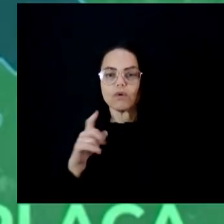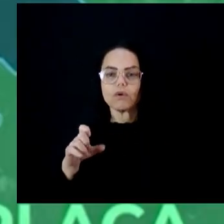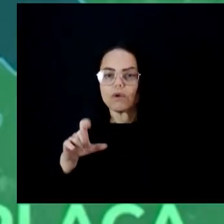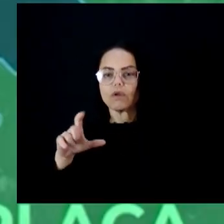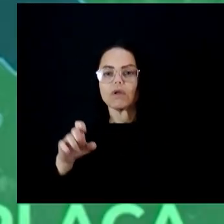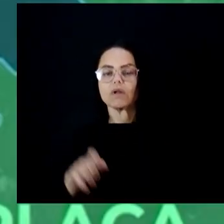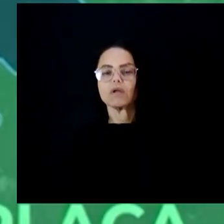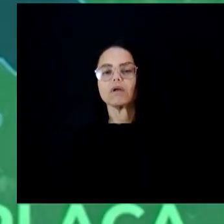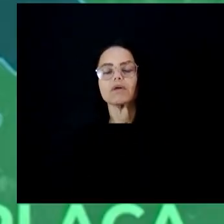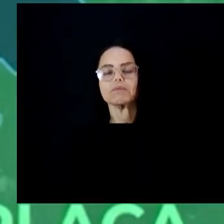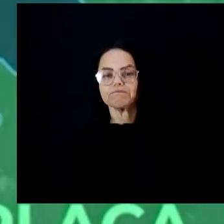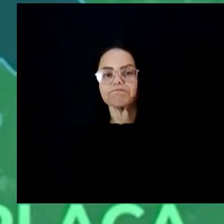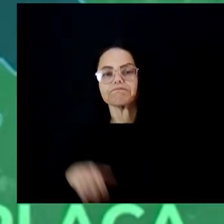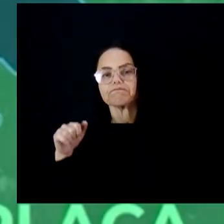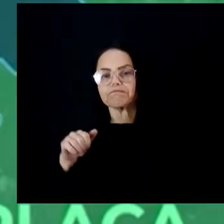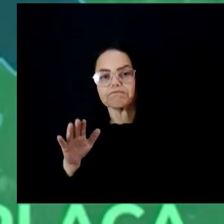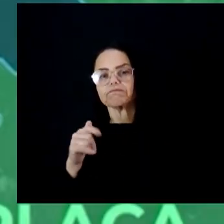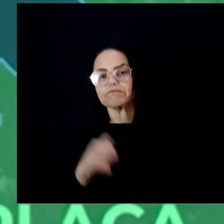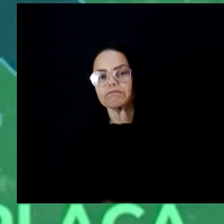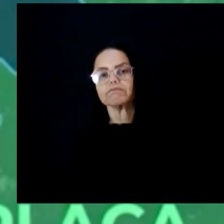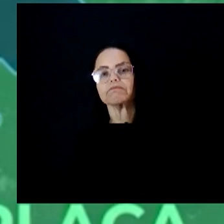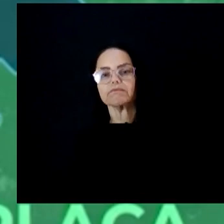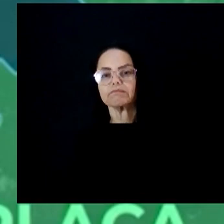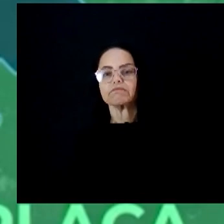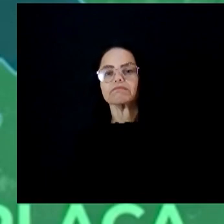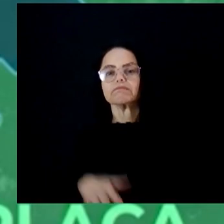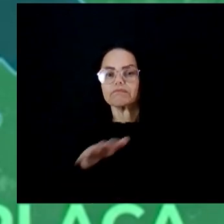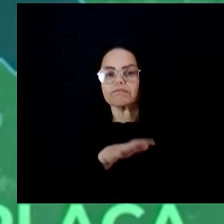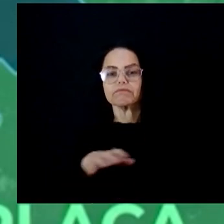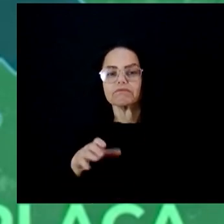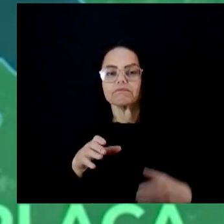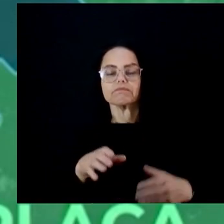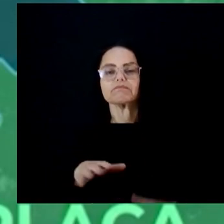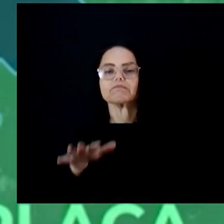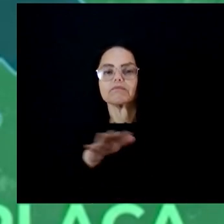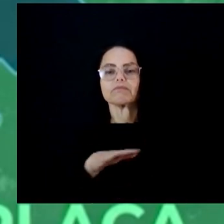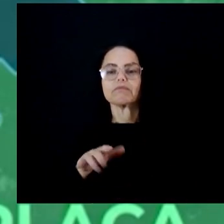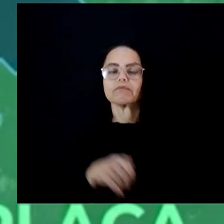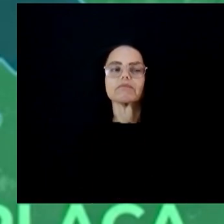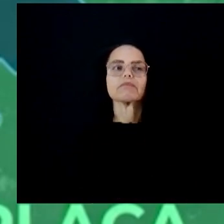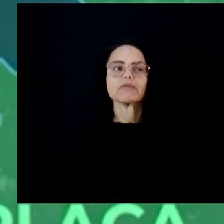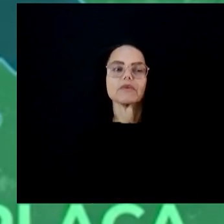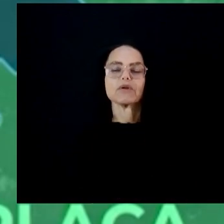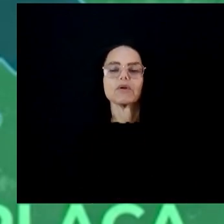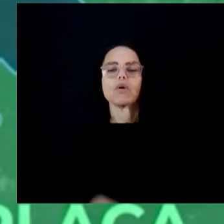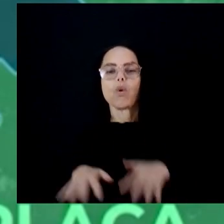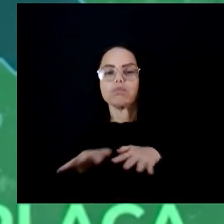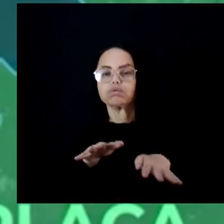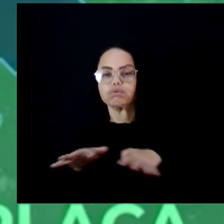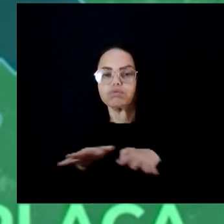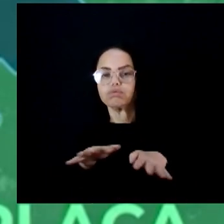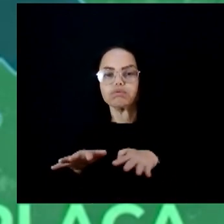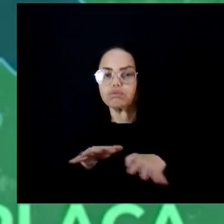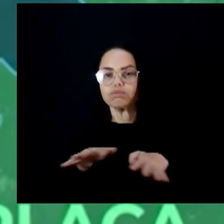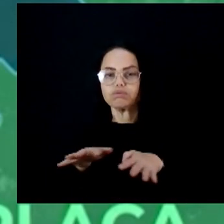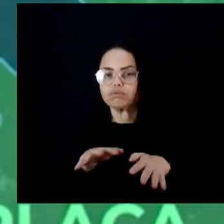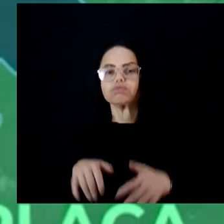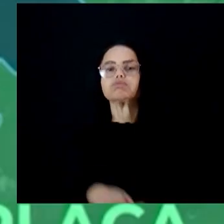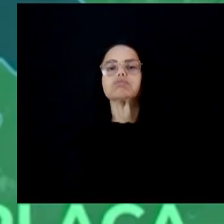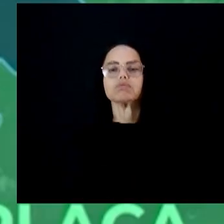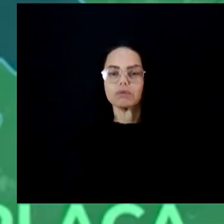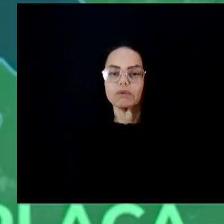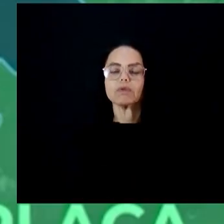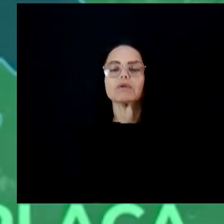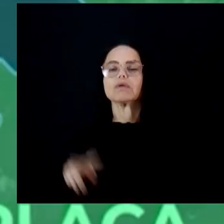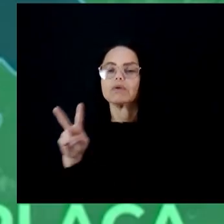Mas ainda assim, né, nessas regiões, tipo, que as placas se movimentam horizontalmente, como é o caso da Venezuela ali, que